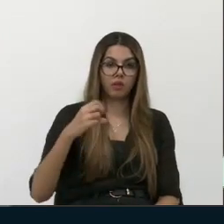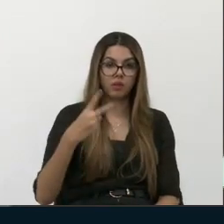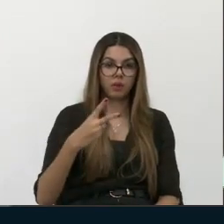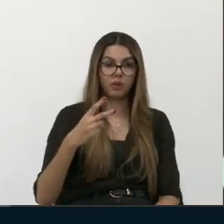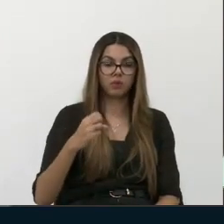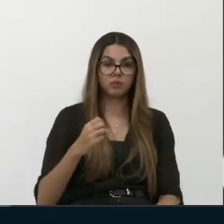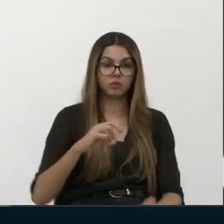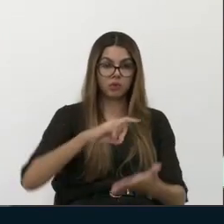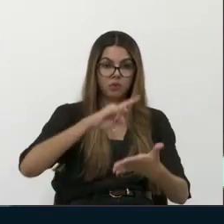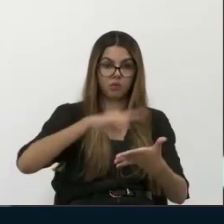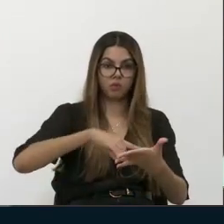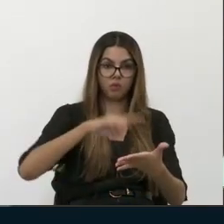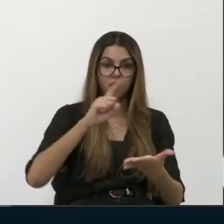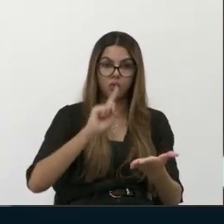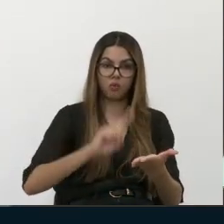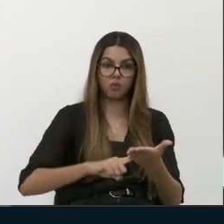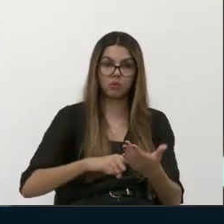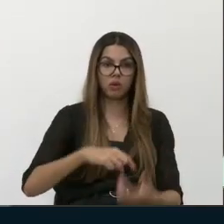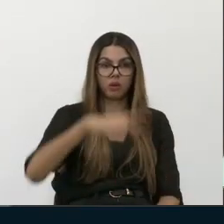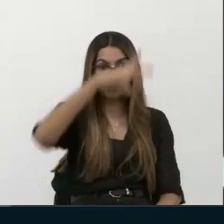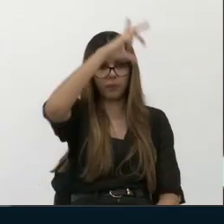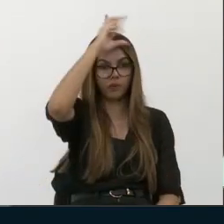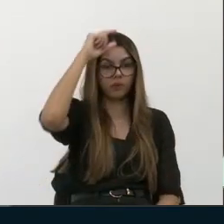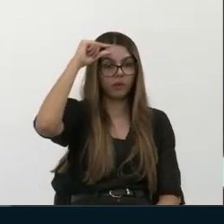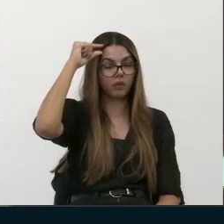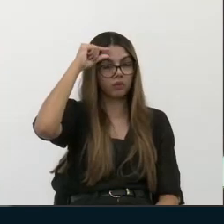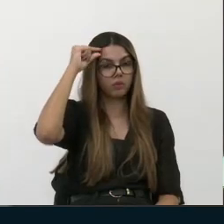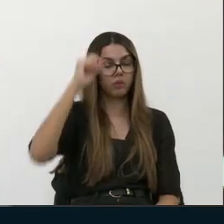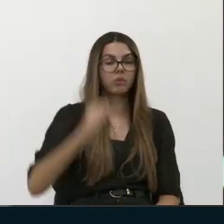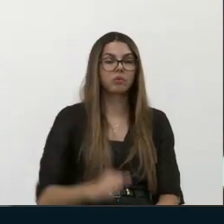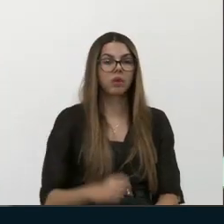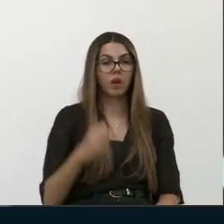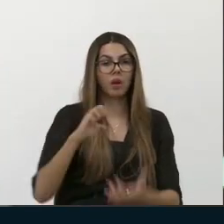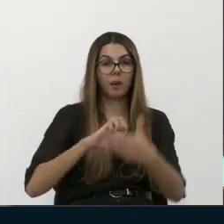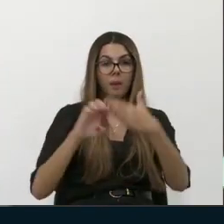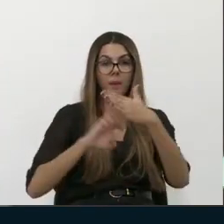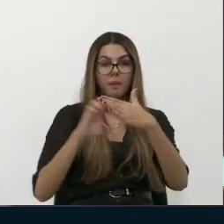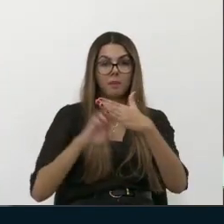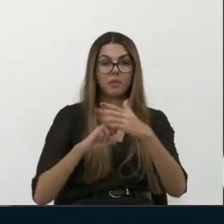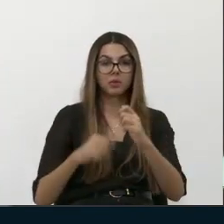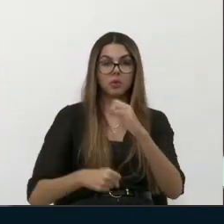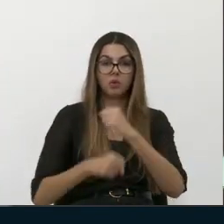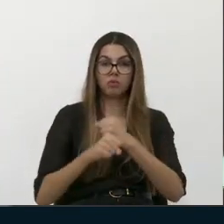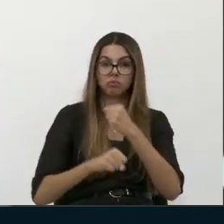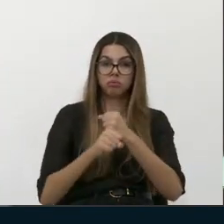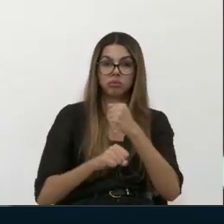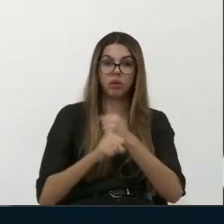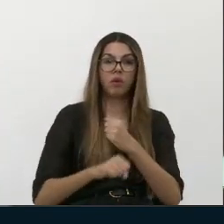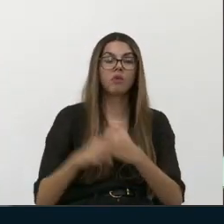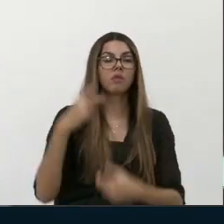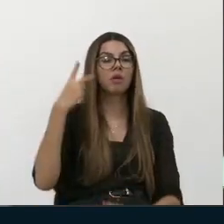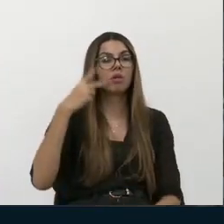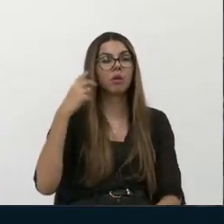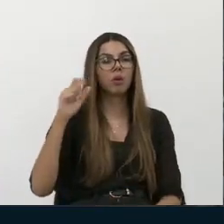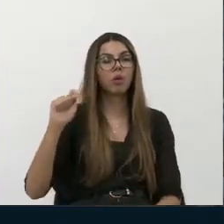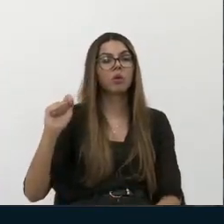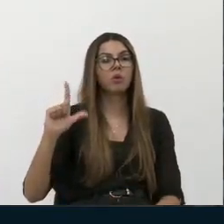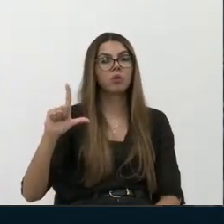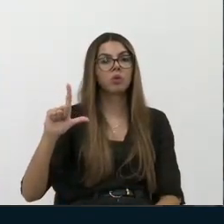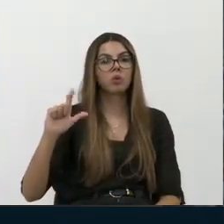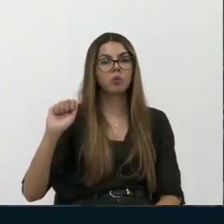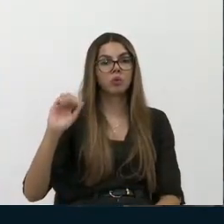contrato firmado entre a Prefeitura e a empresa Vigente Construções. Autor, vereador Lucas Sanches. Em